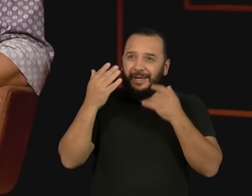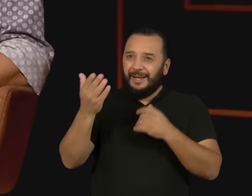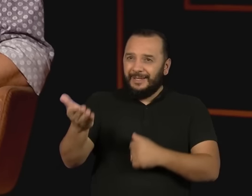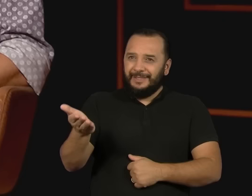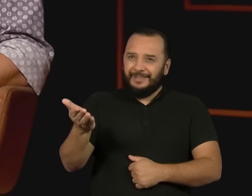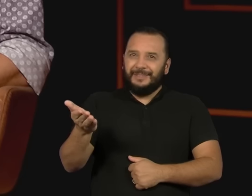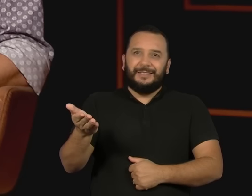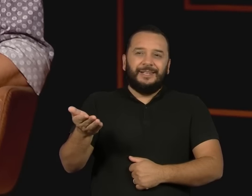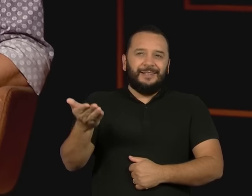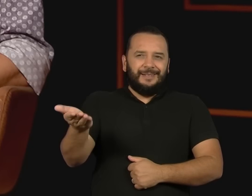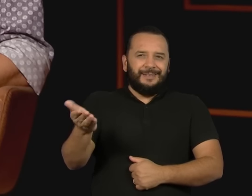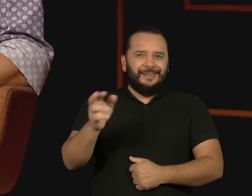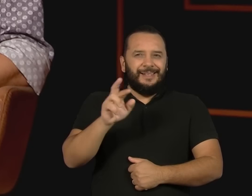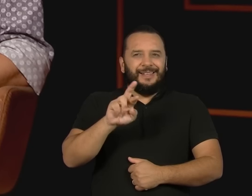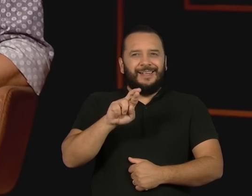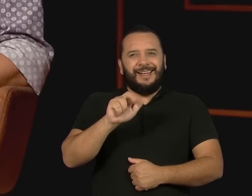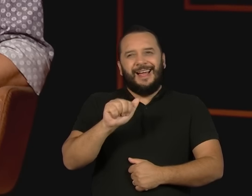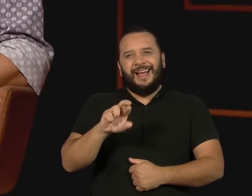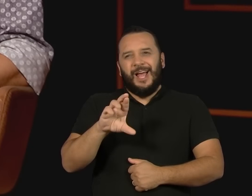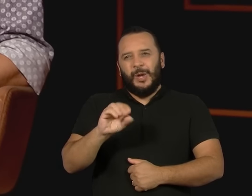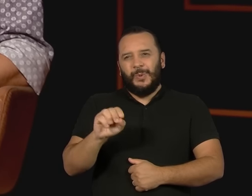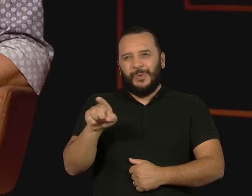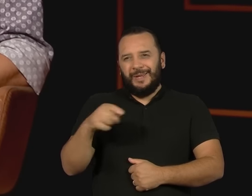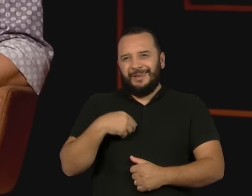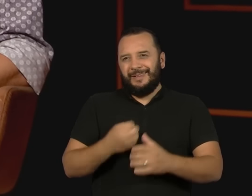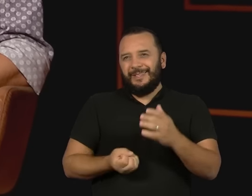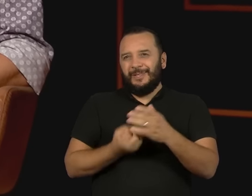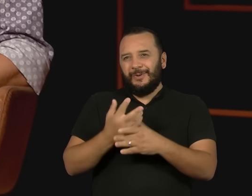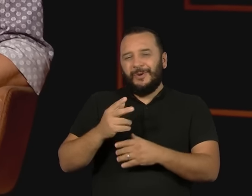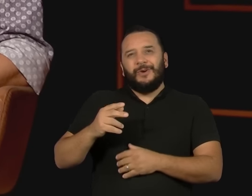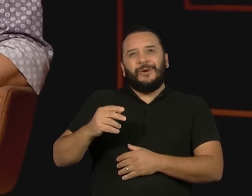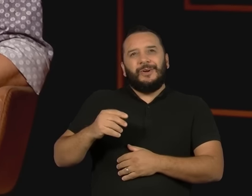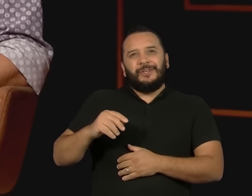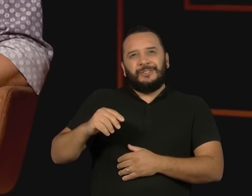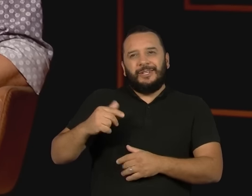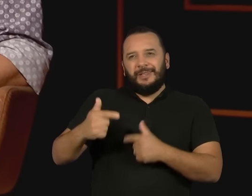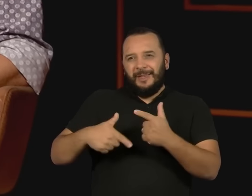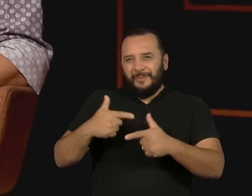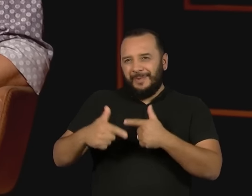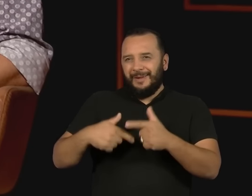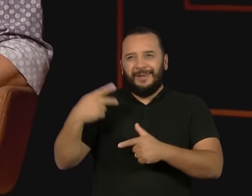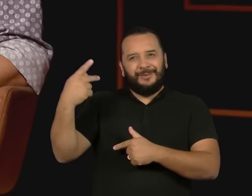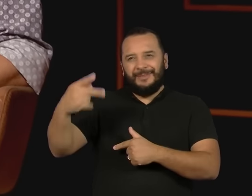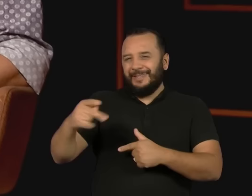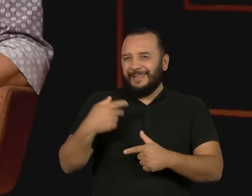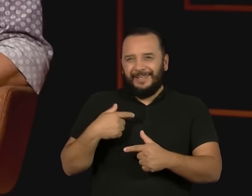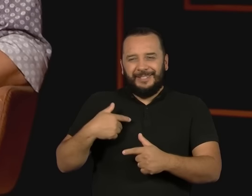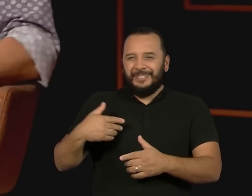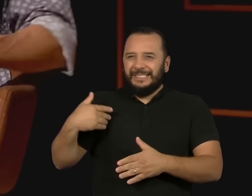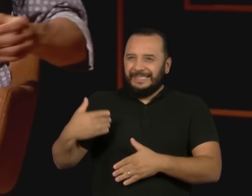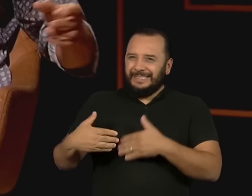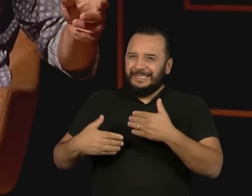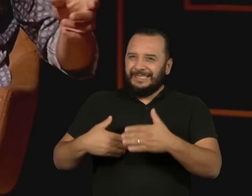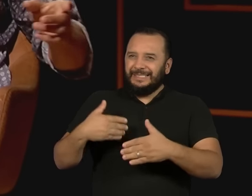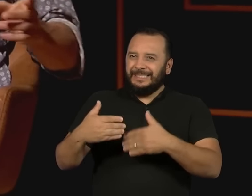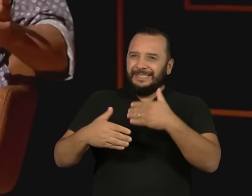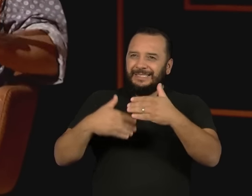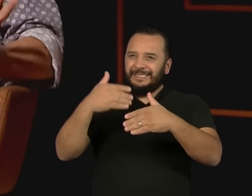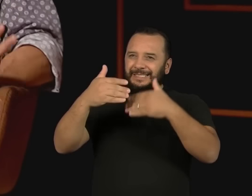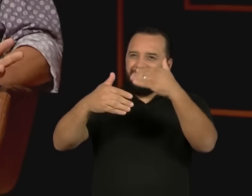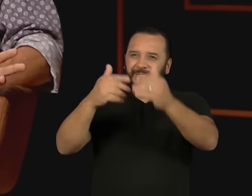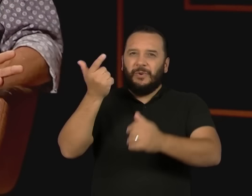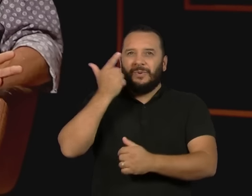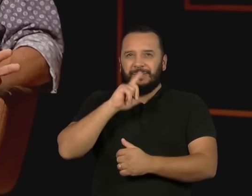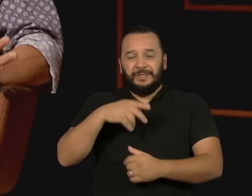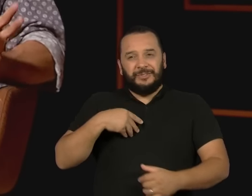uma raridade, porque um homem que construiu a própria carreira, né, tijolo por tijolo, que tentou várias